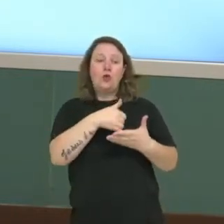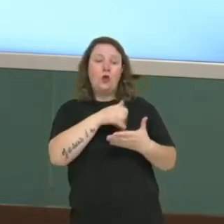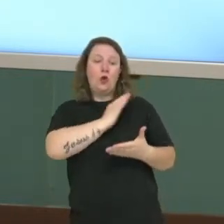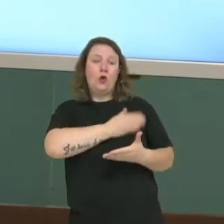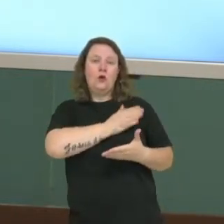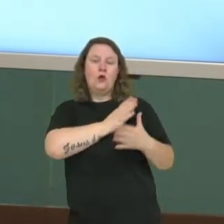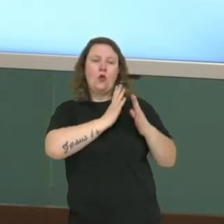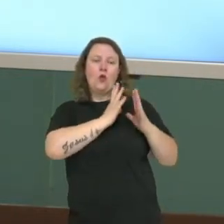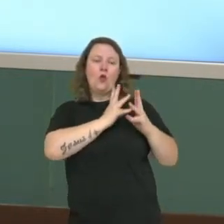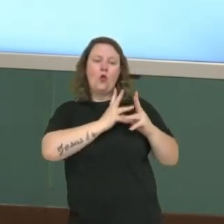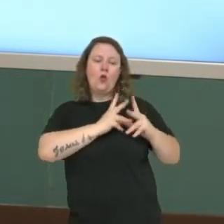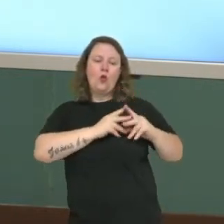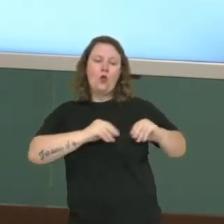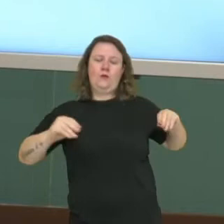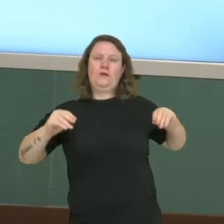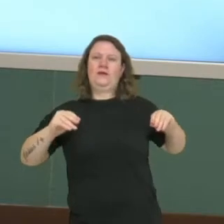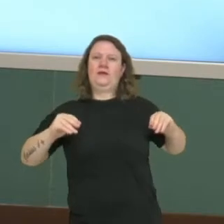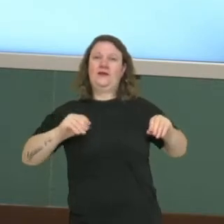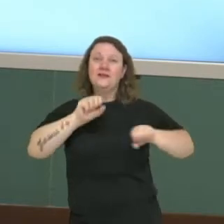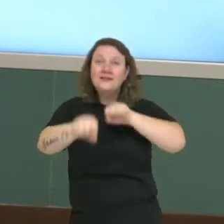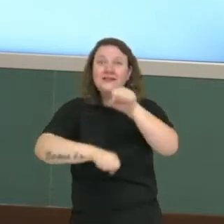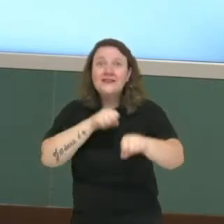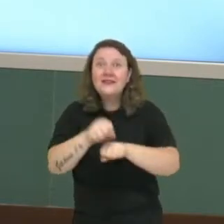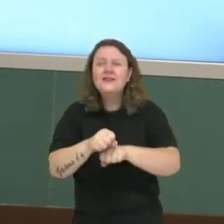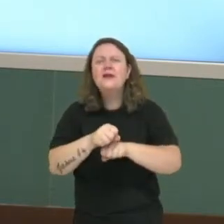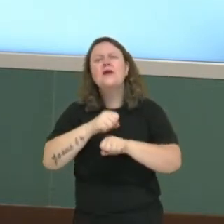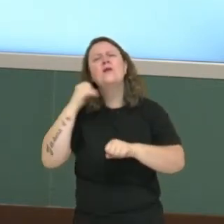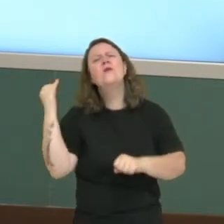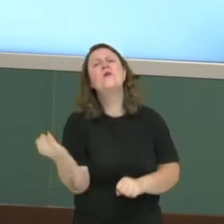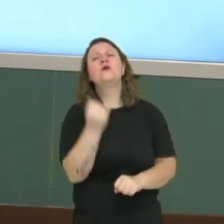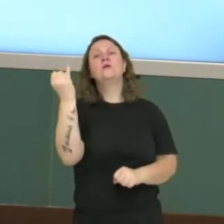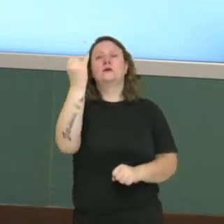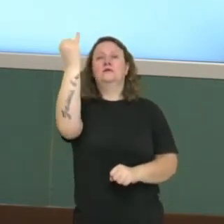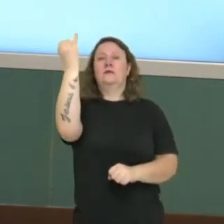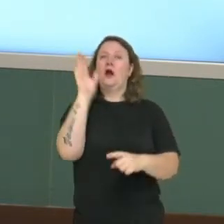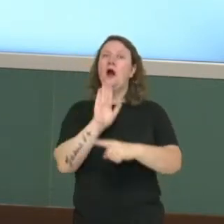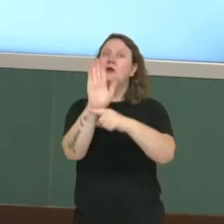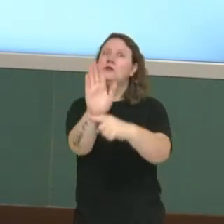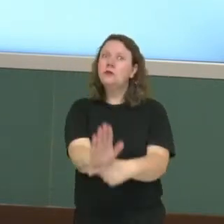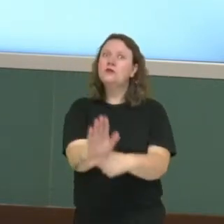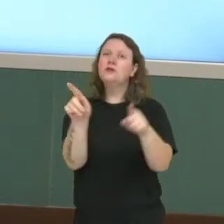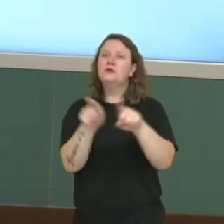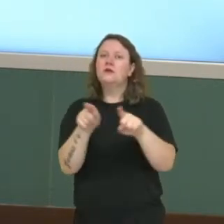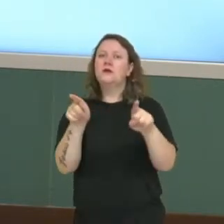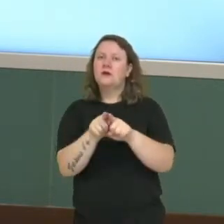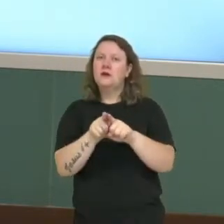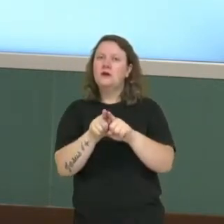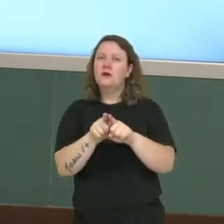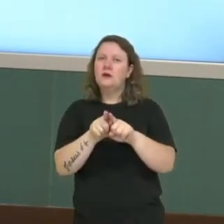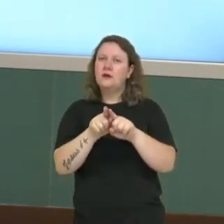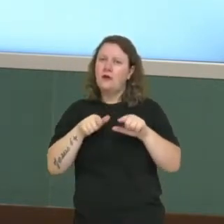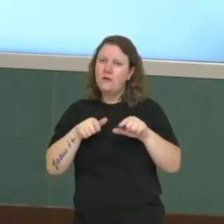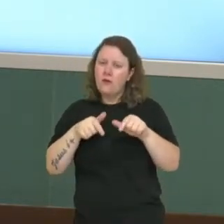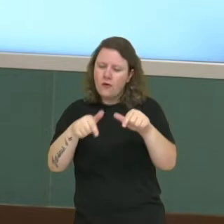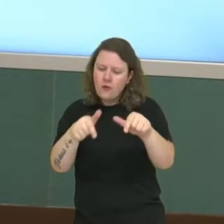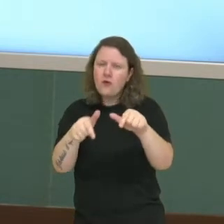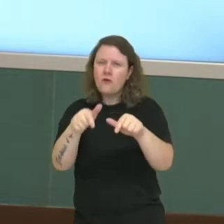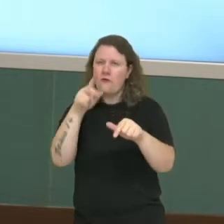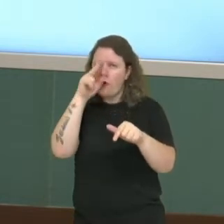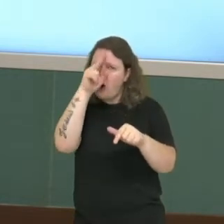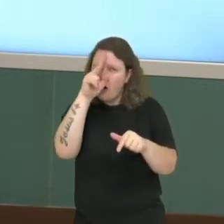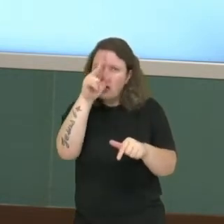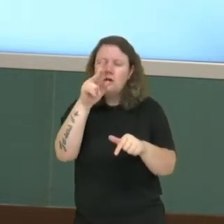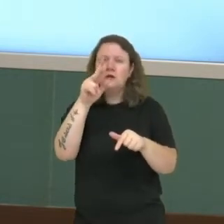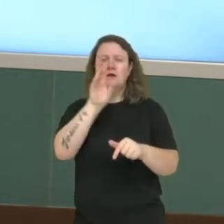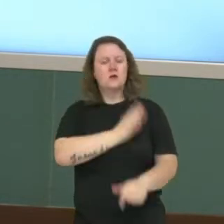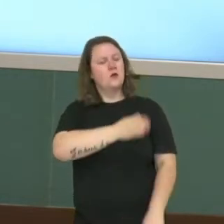um excelente exercício. Se você quer melhorar a sua resistência cardiorrespiratória, né?